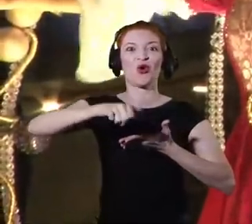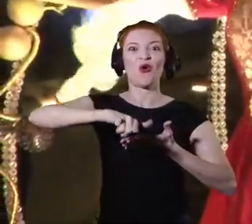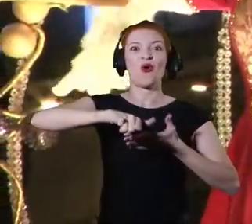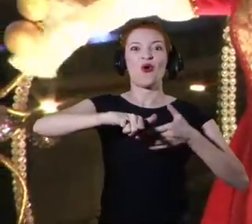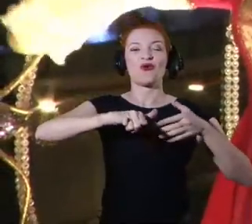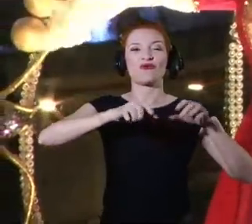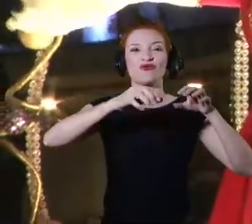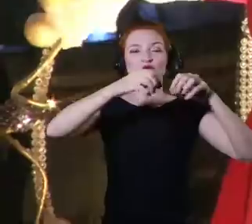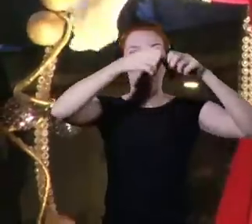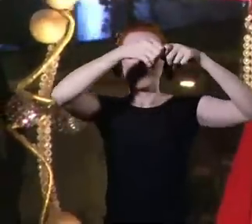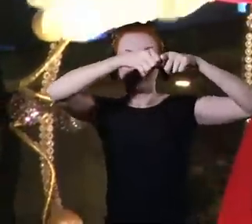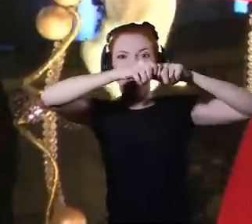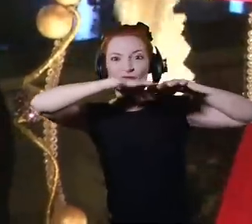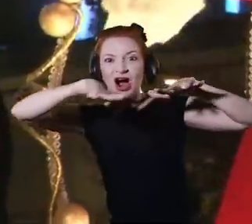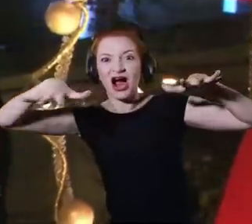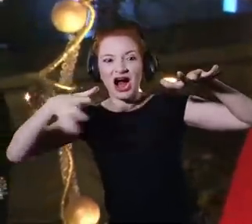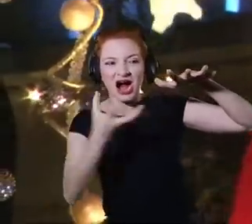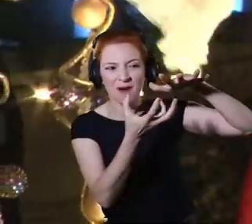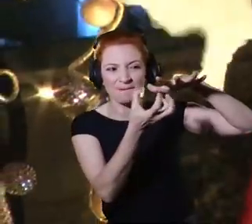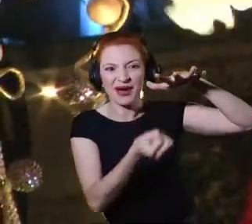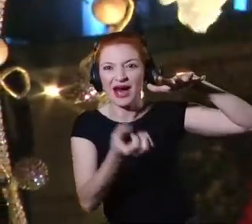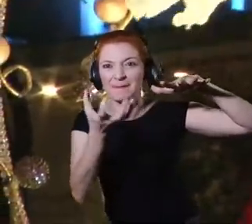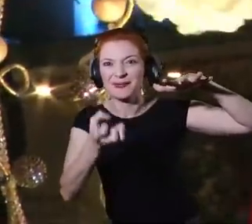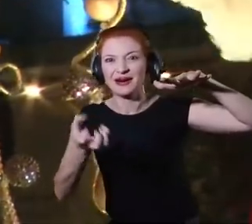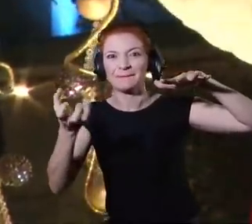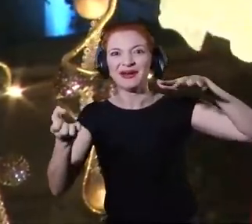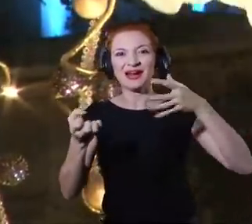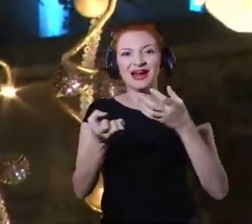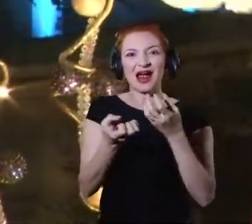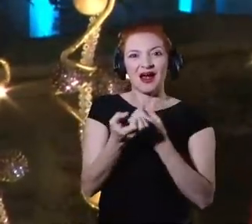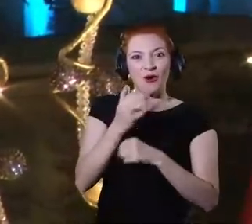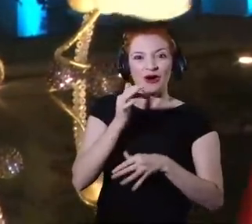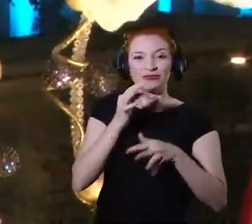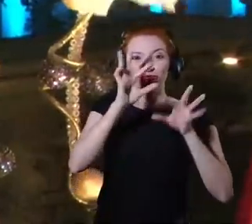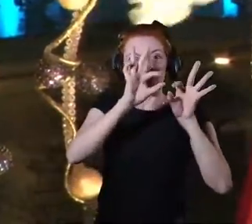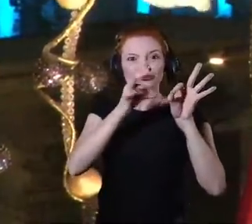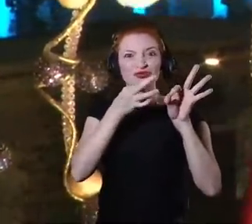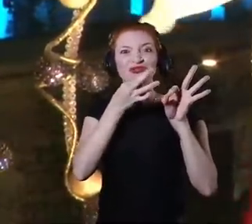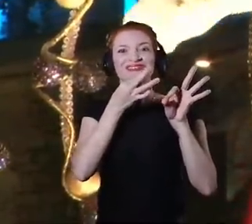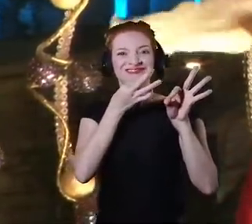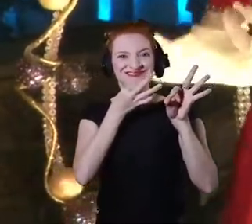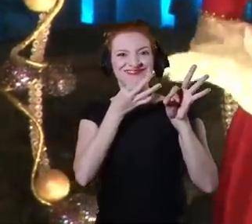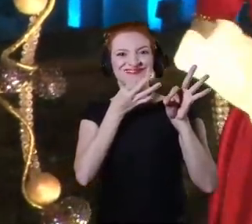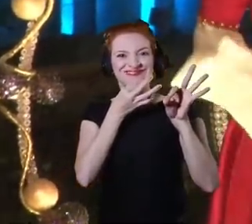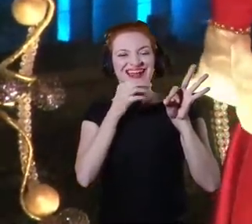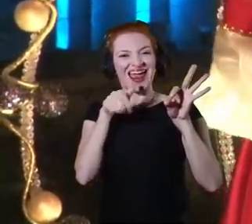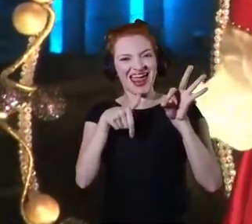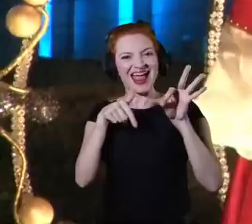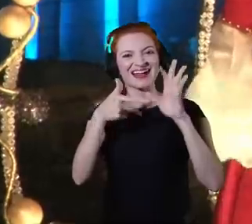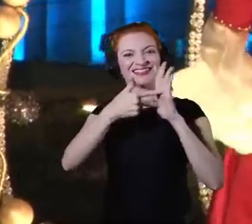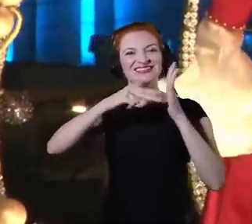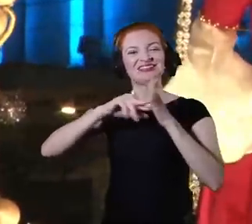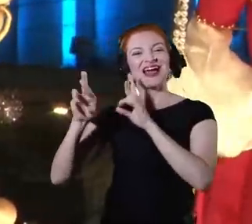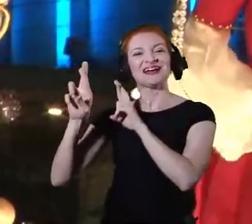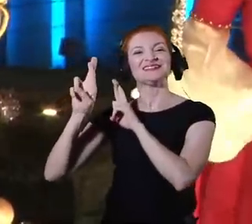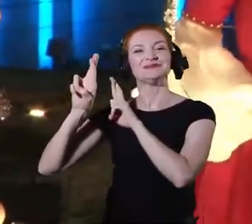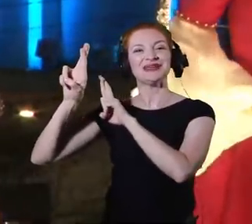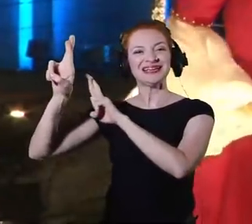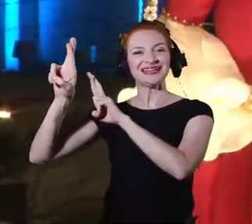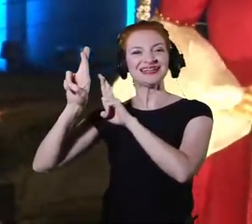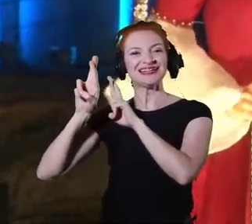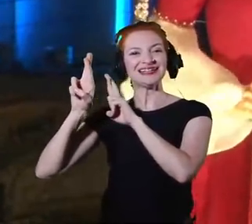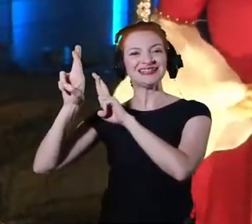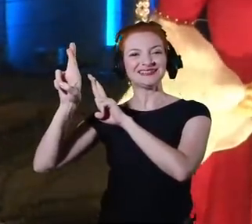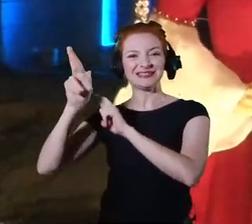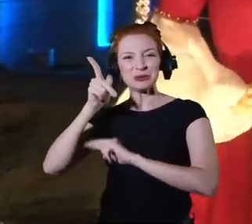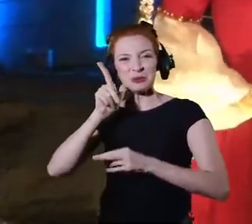Teodoro. É exatamente, a nova colheita, a esperança, né, de que possa se